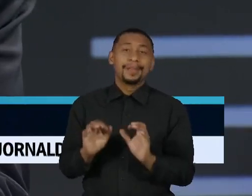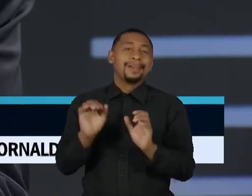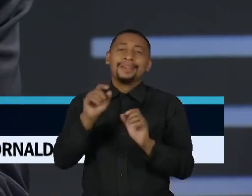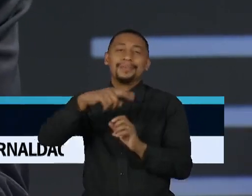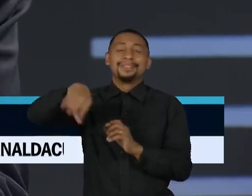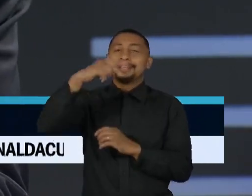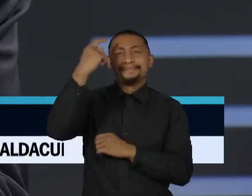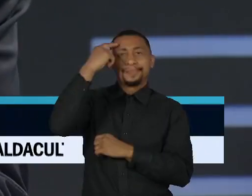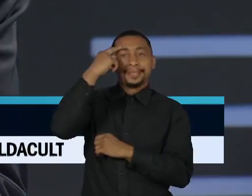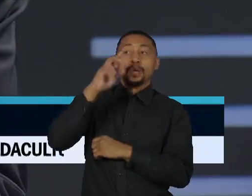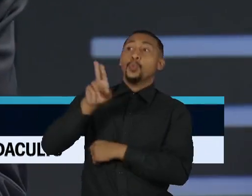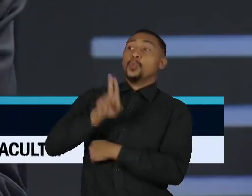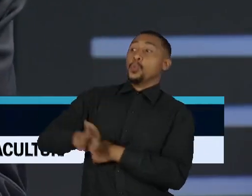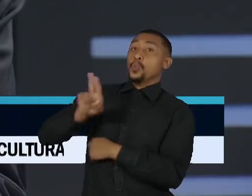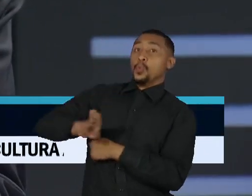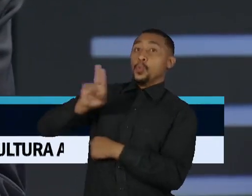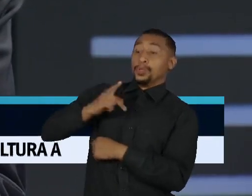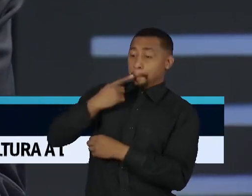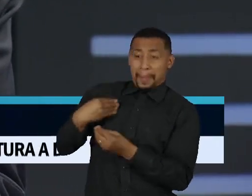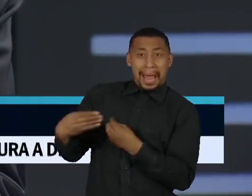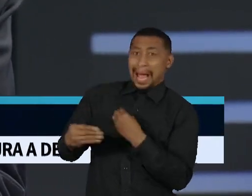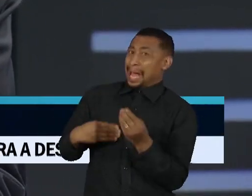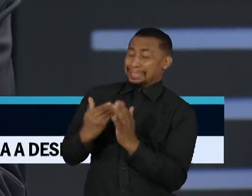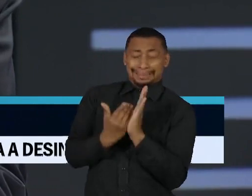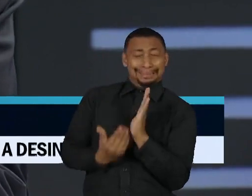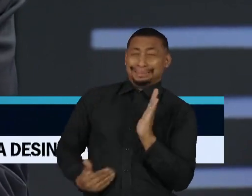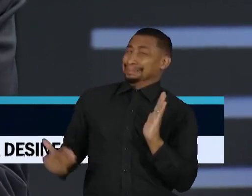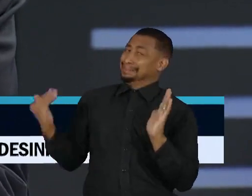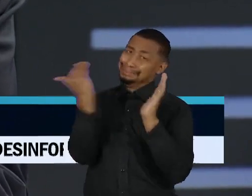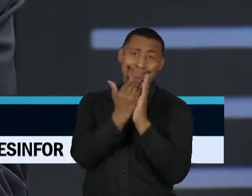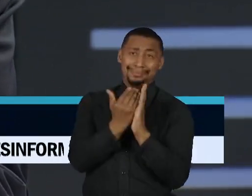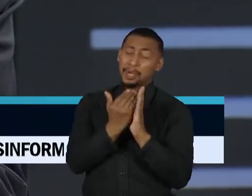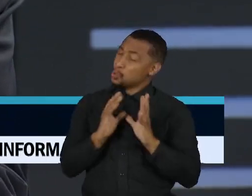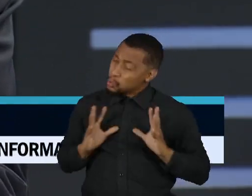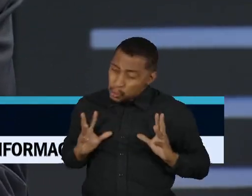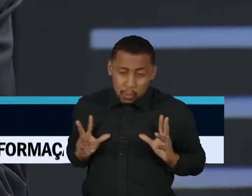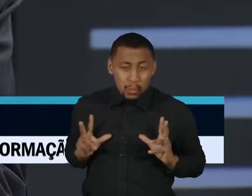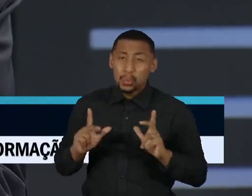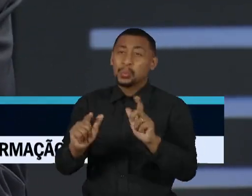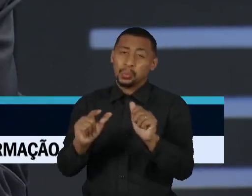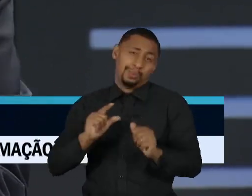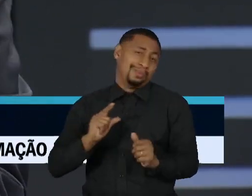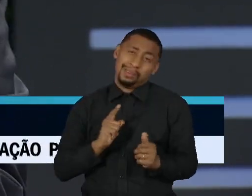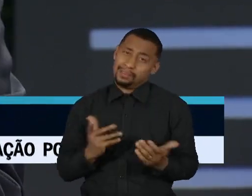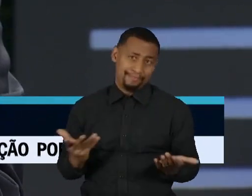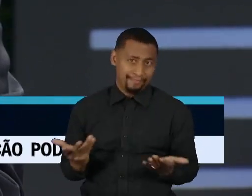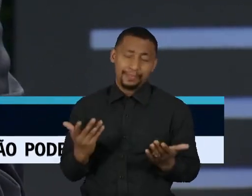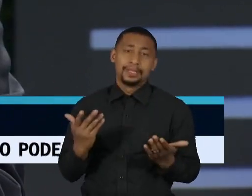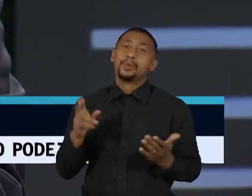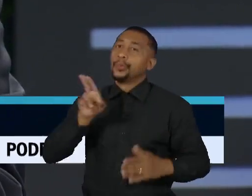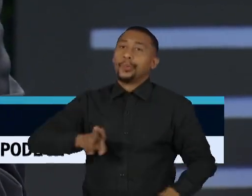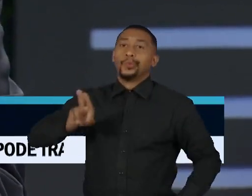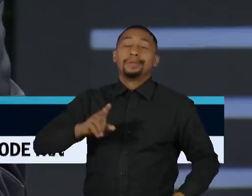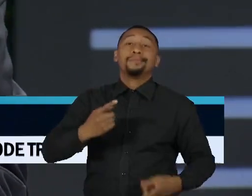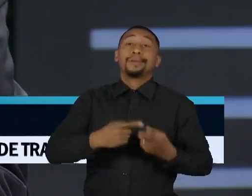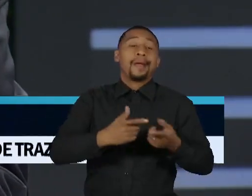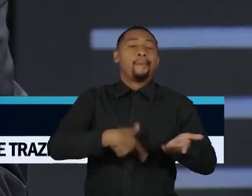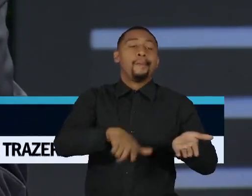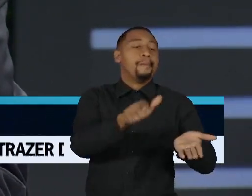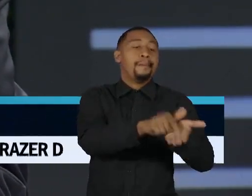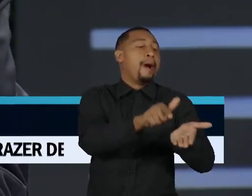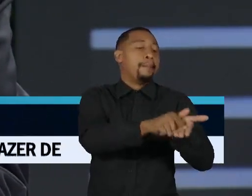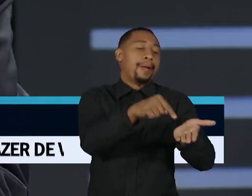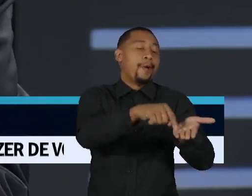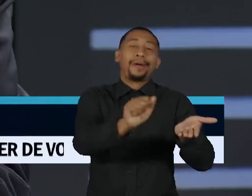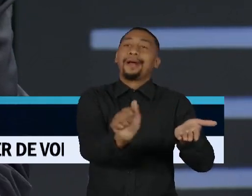a gente consome demais, praticamente tudo contém plástico, a gente usa plástico em excesso, porque a gente considera que papel descartável é